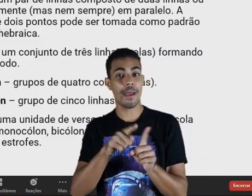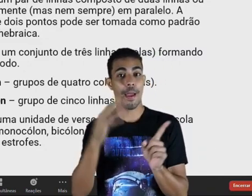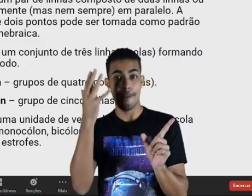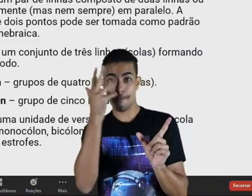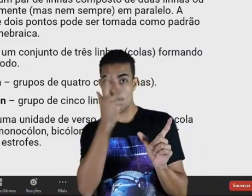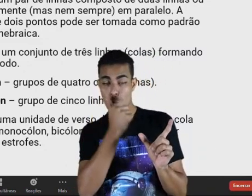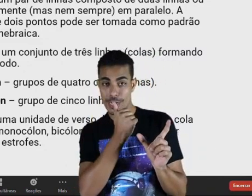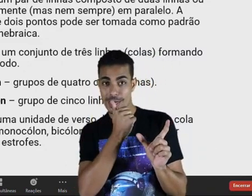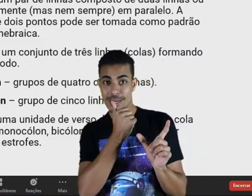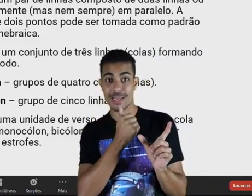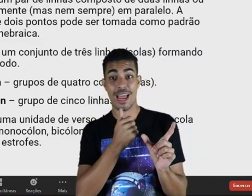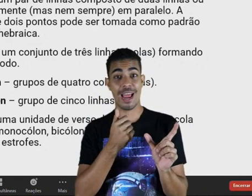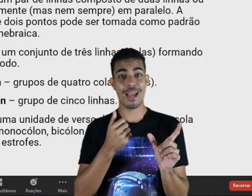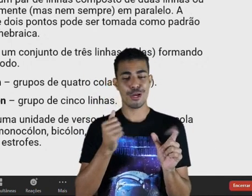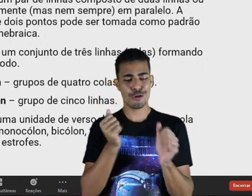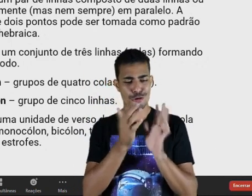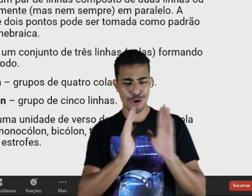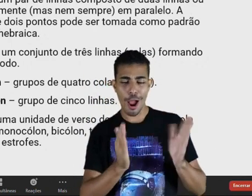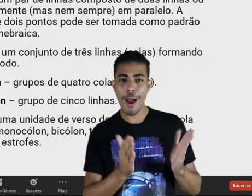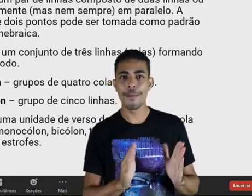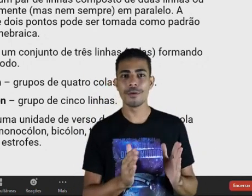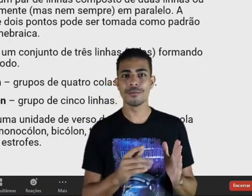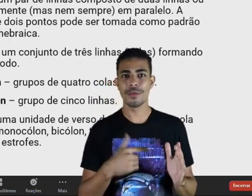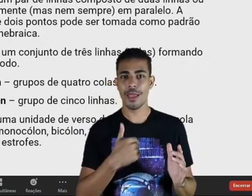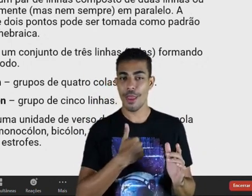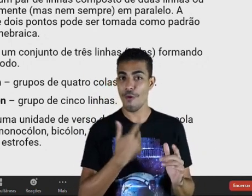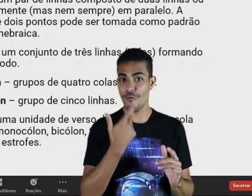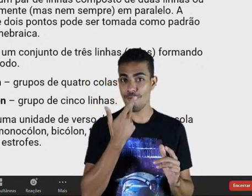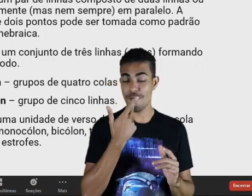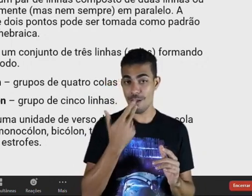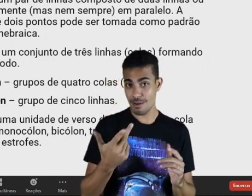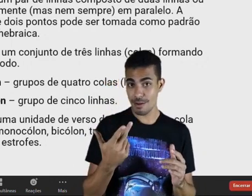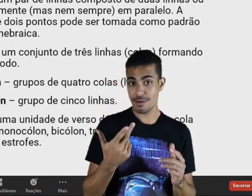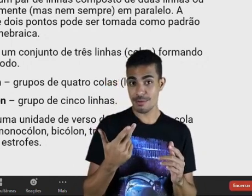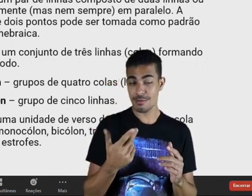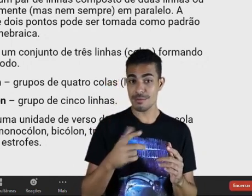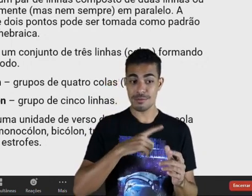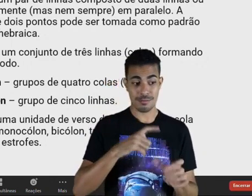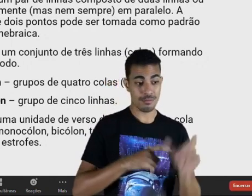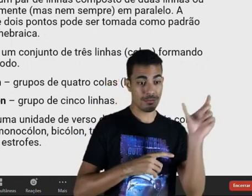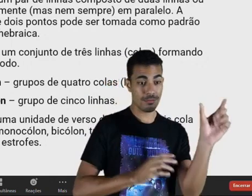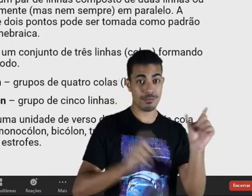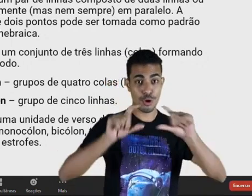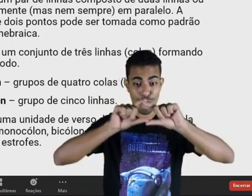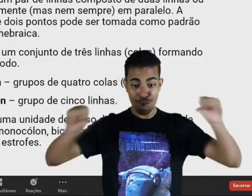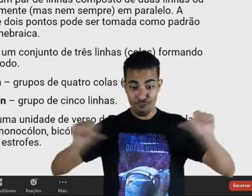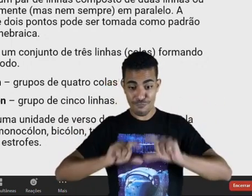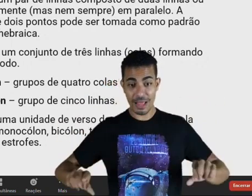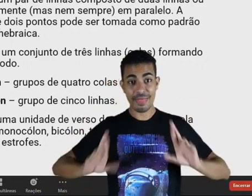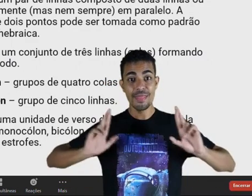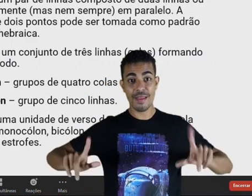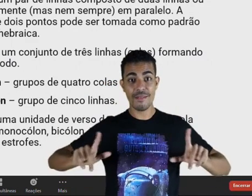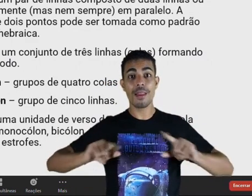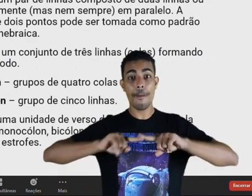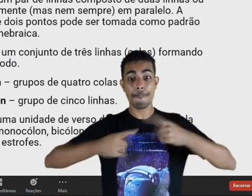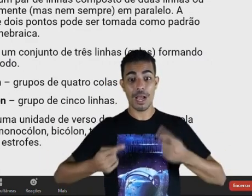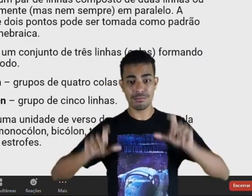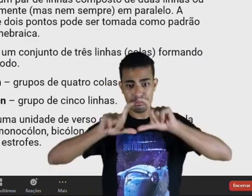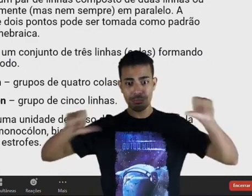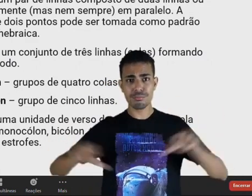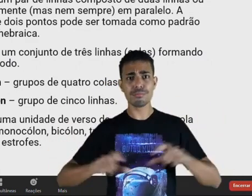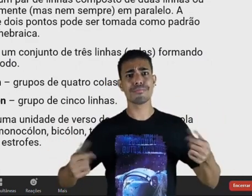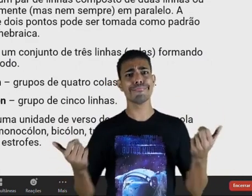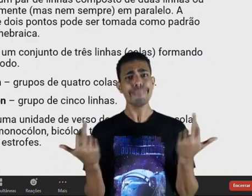bonita, charmosa. Eu falei a mesma coisa com duas frases diferentes. Perceberam? E aí você